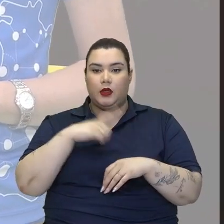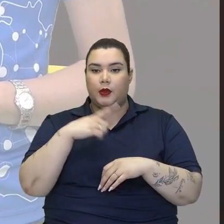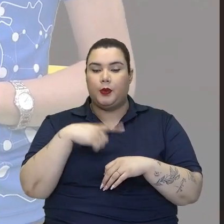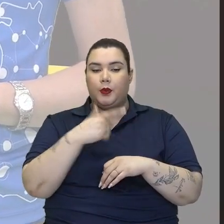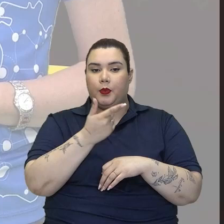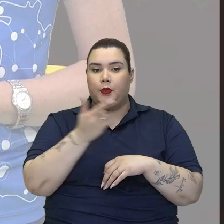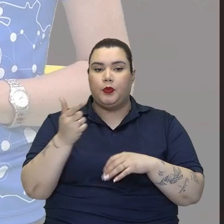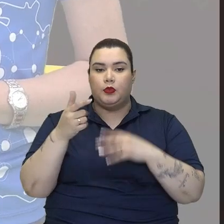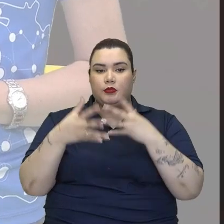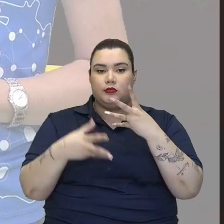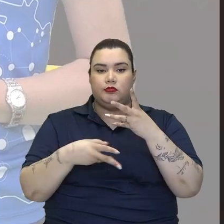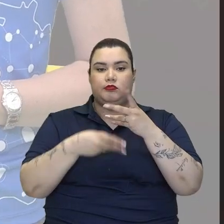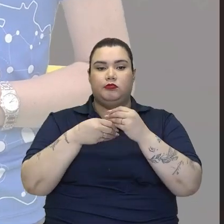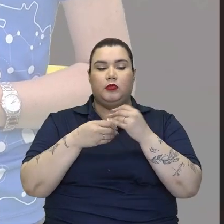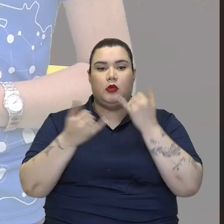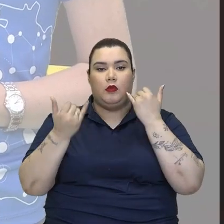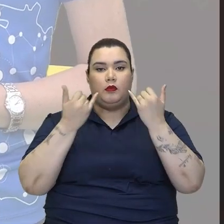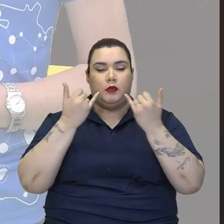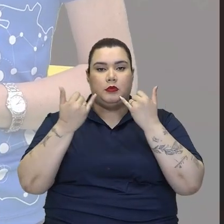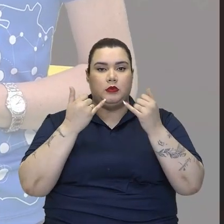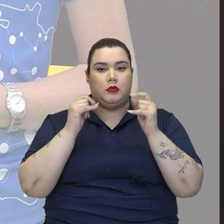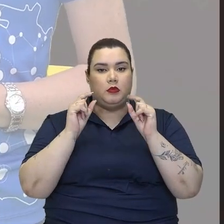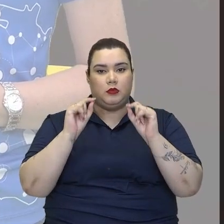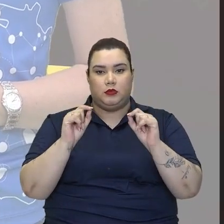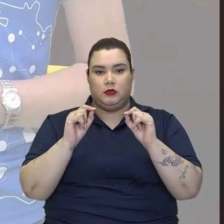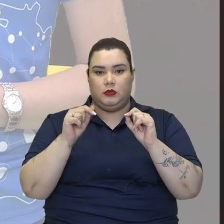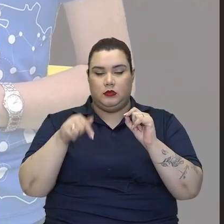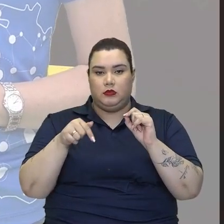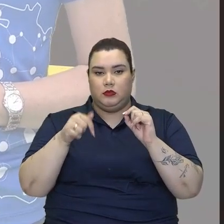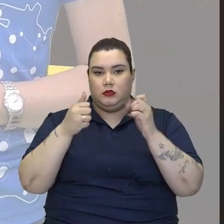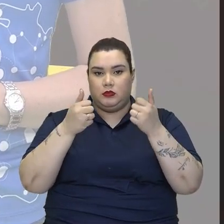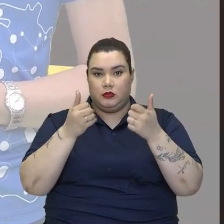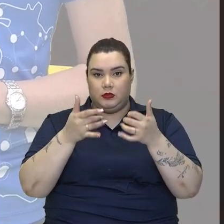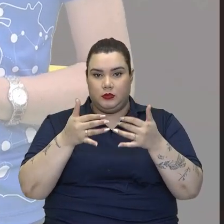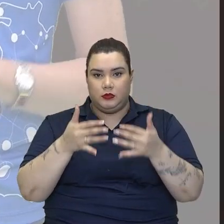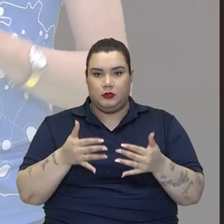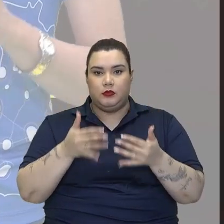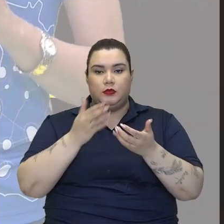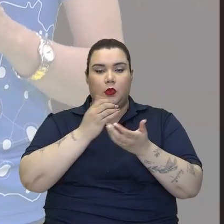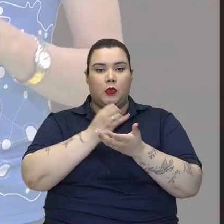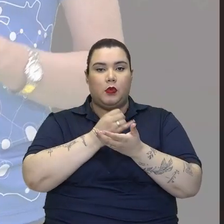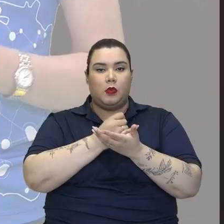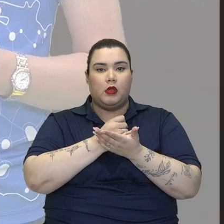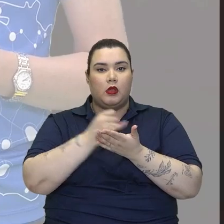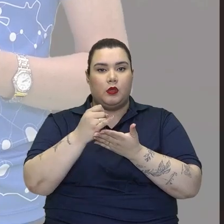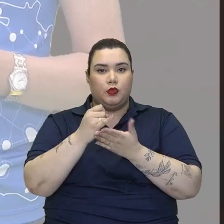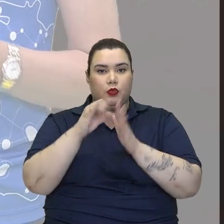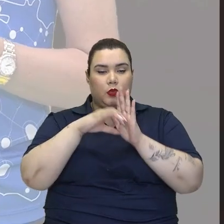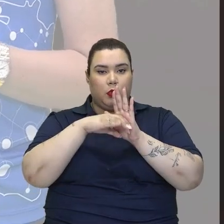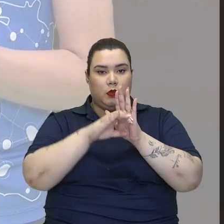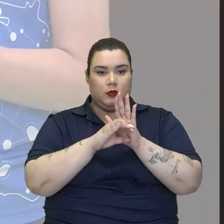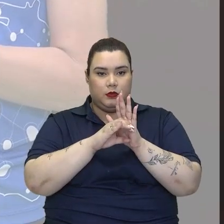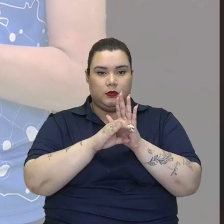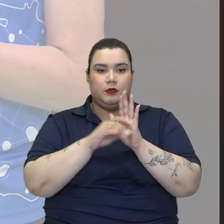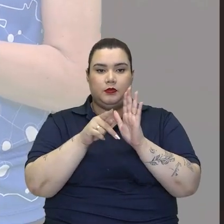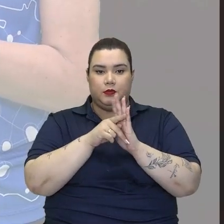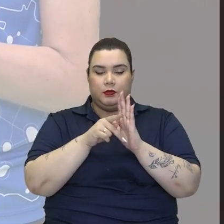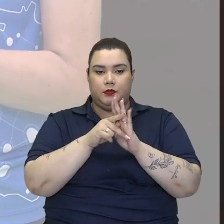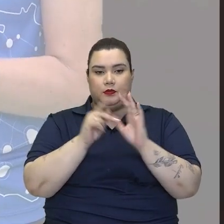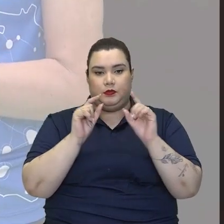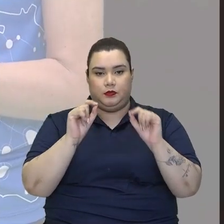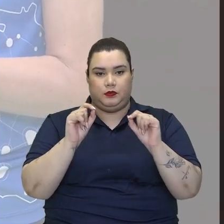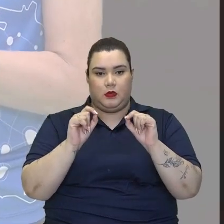foi acrescentada aqui nessa definição inicial de cidadania, que é